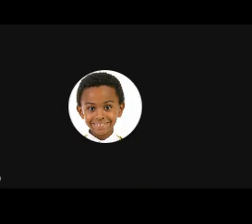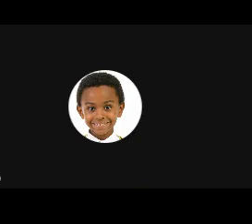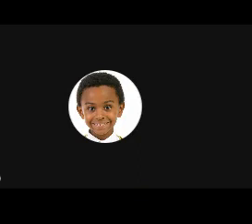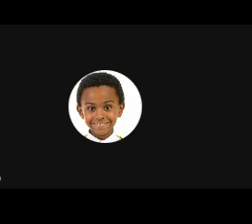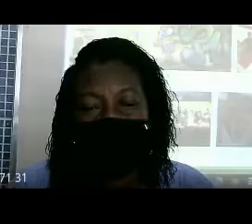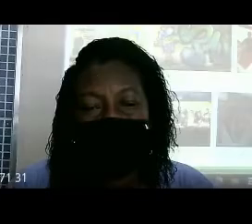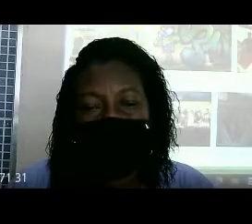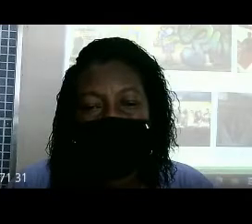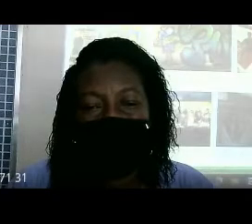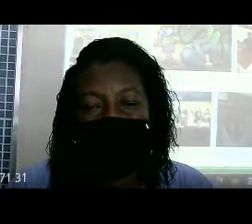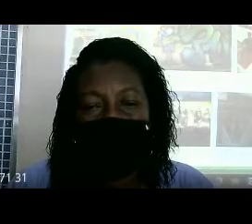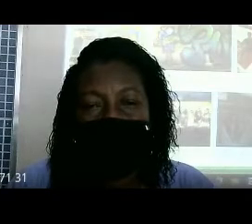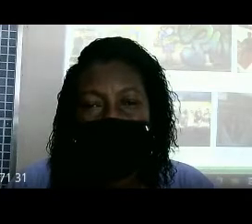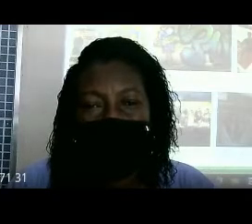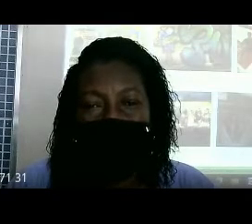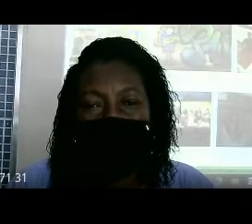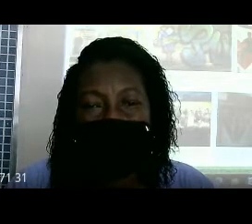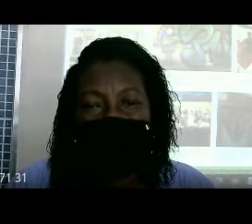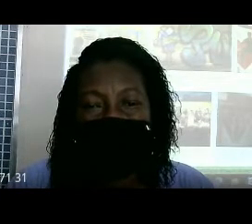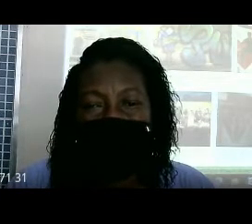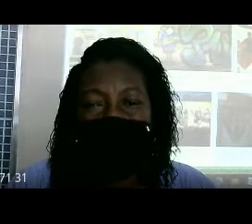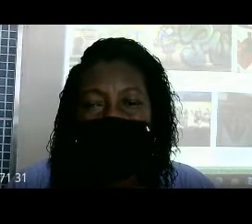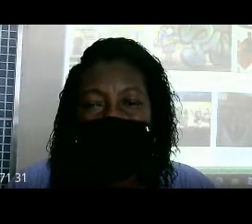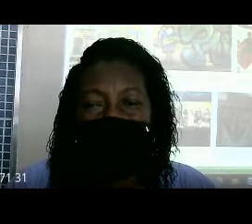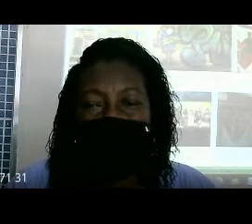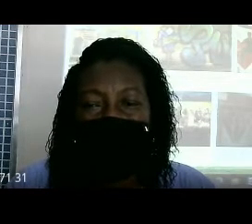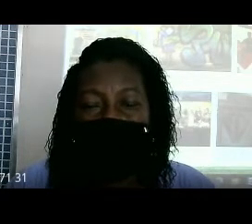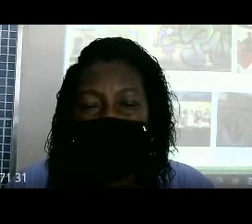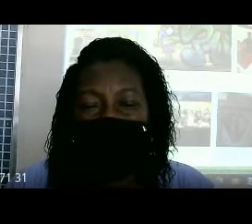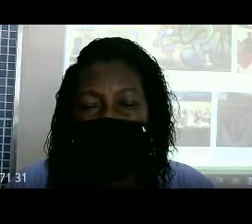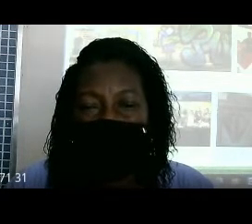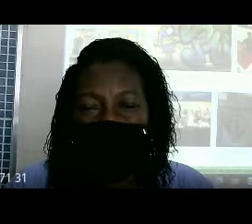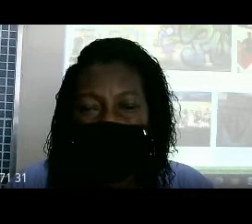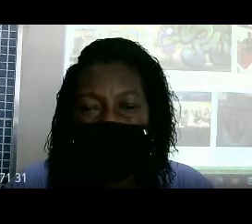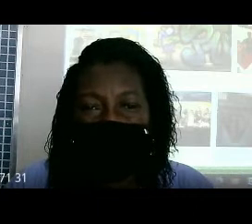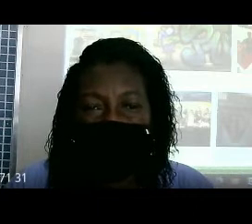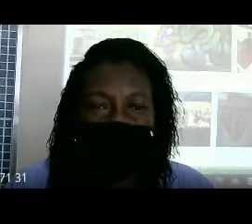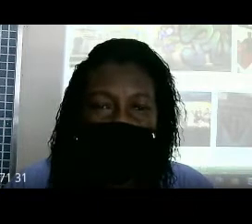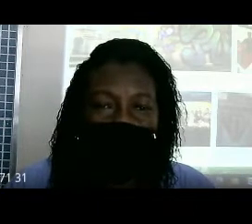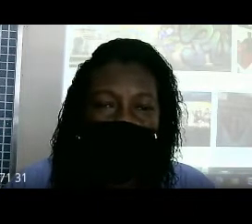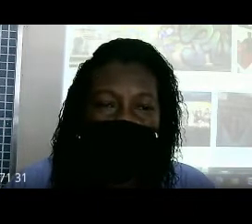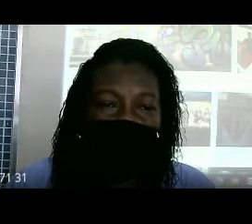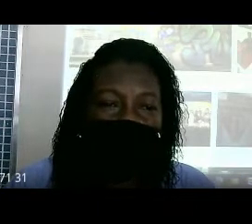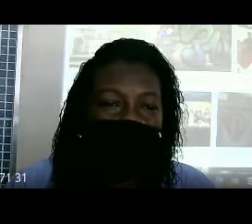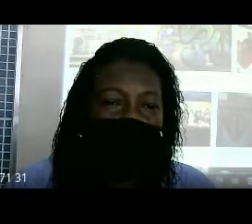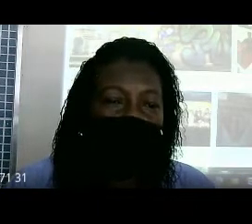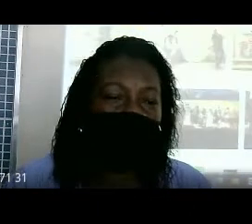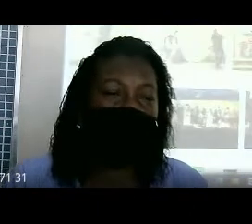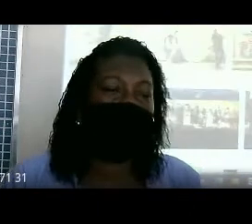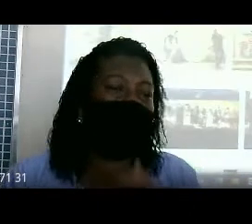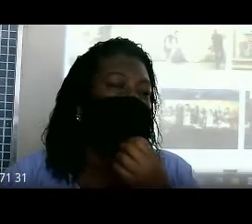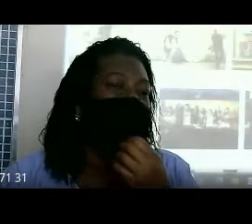King. É legal, né? Mas não é, não.